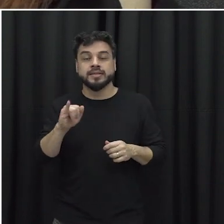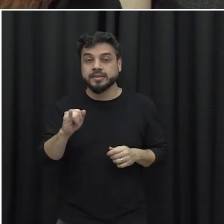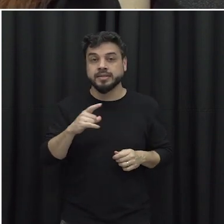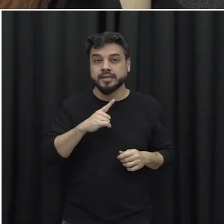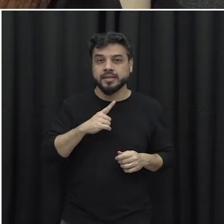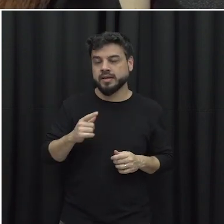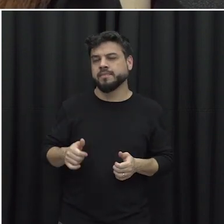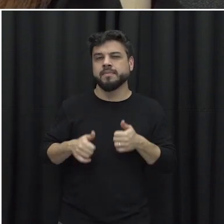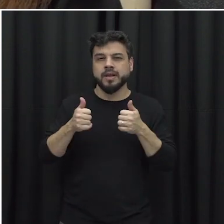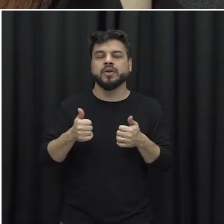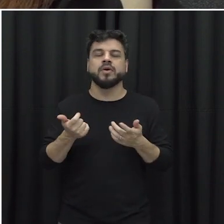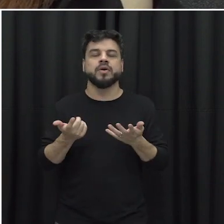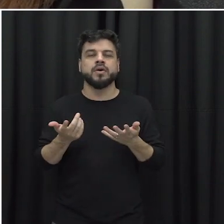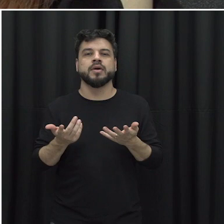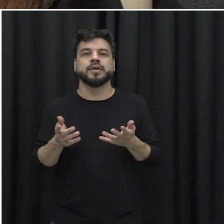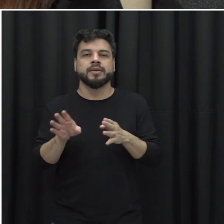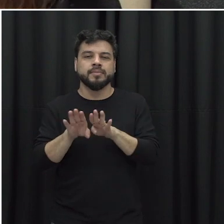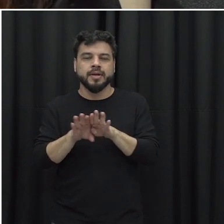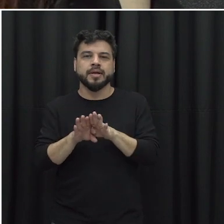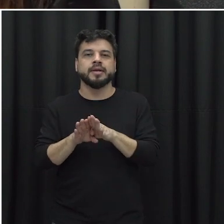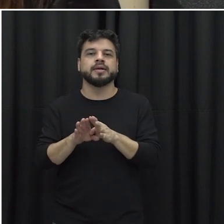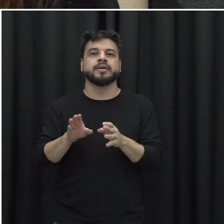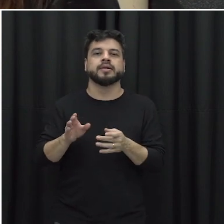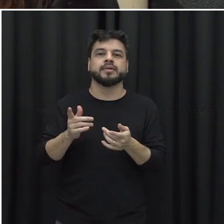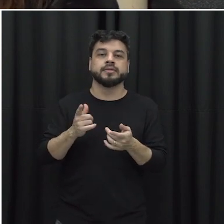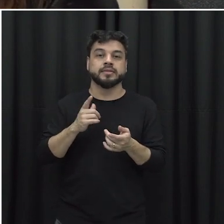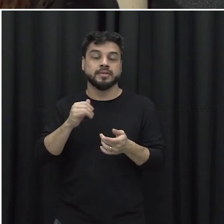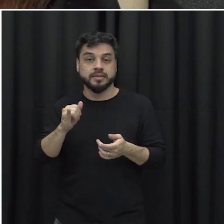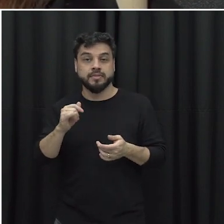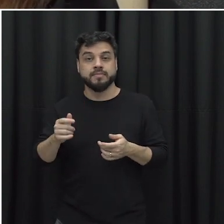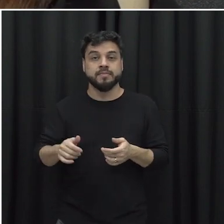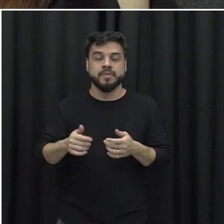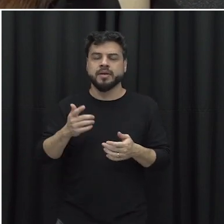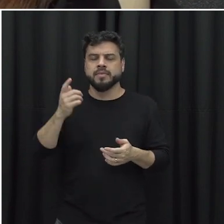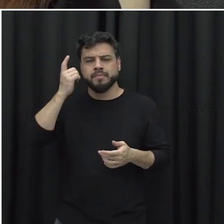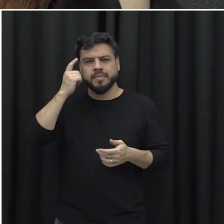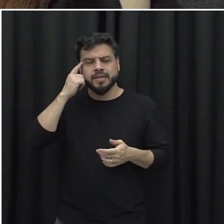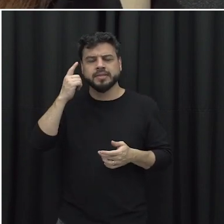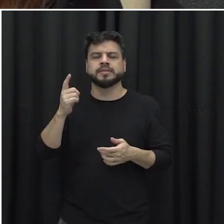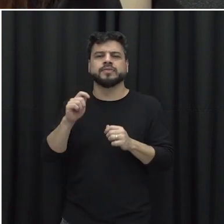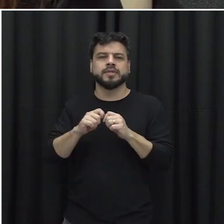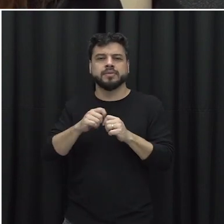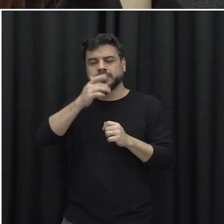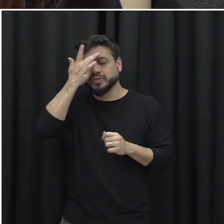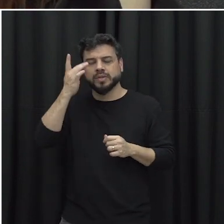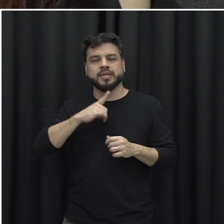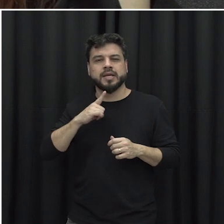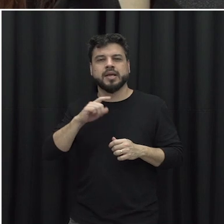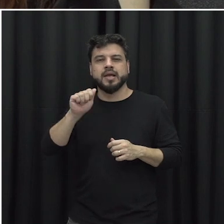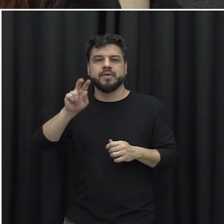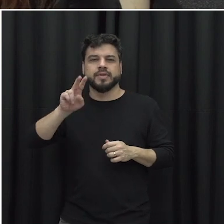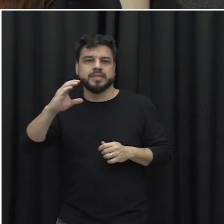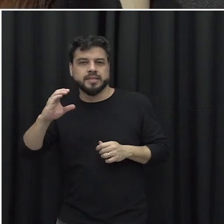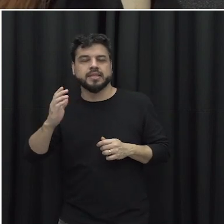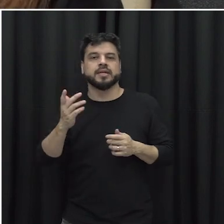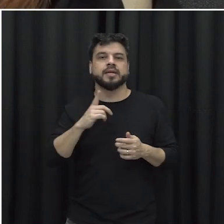como neuroprotetor e um efeito neurogênico mesmo de melhorar em pacientes que sofreram AVC, em pacientes com